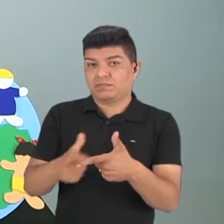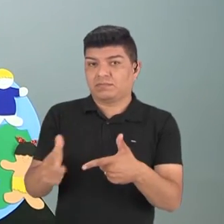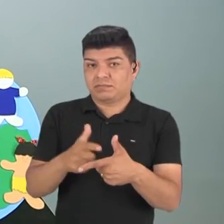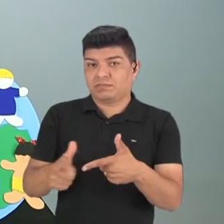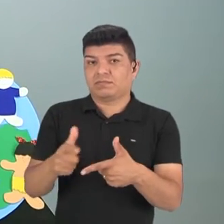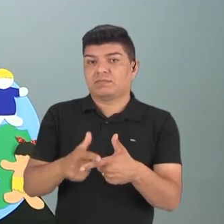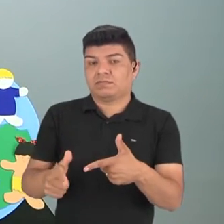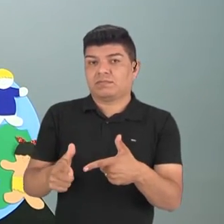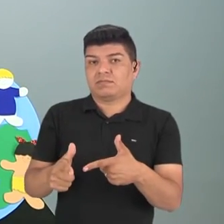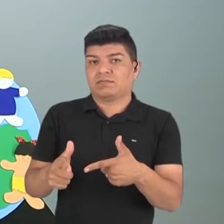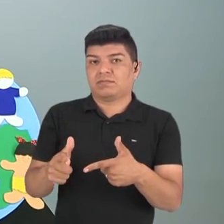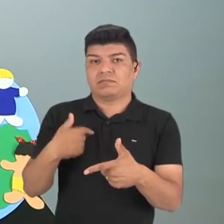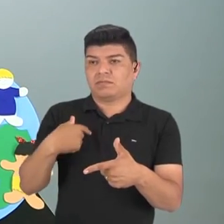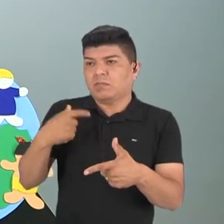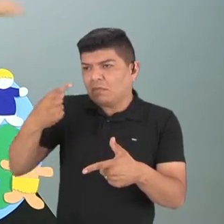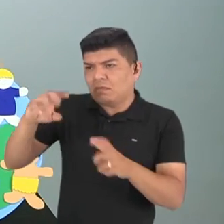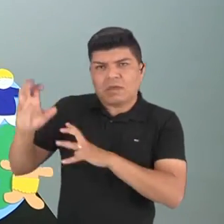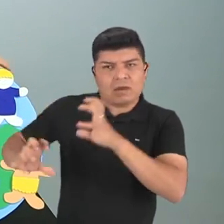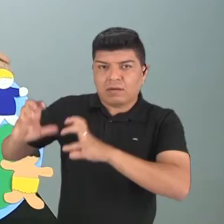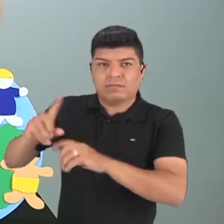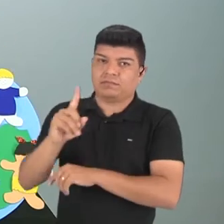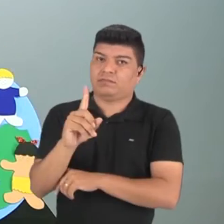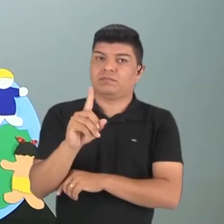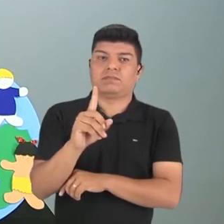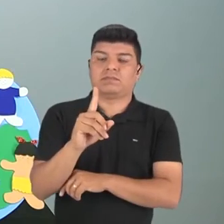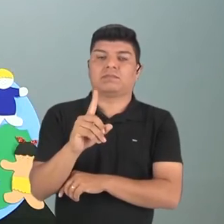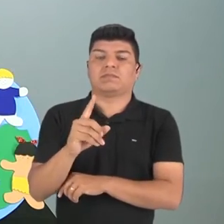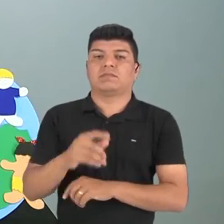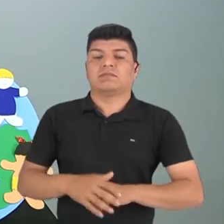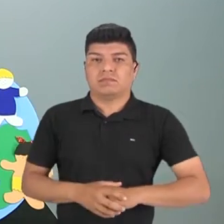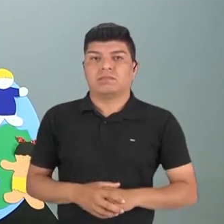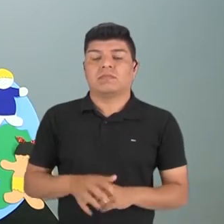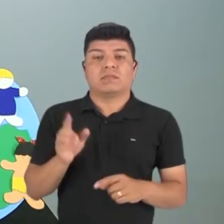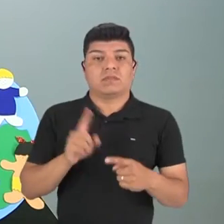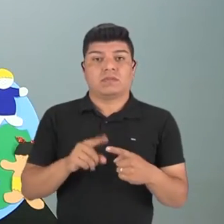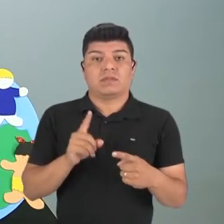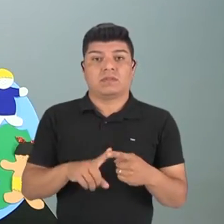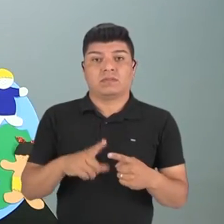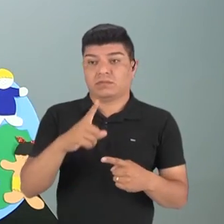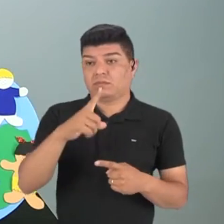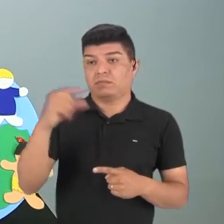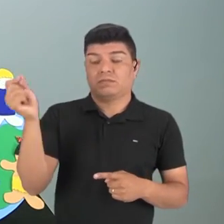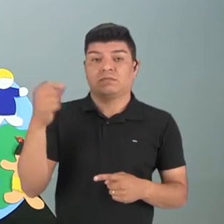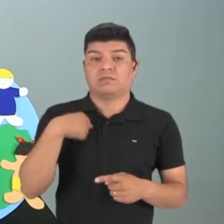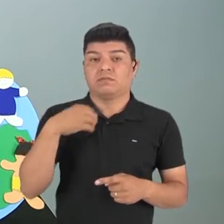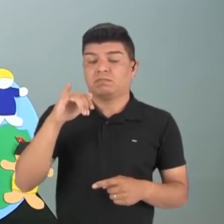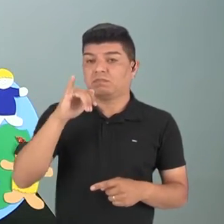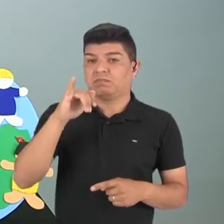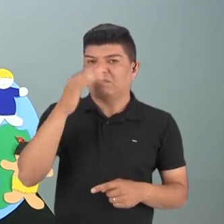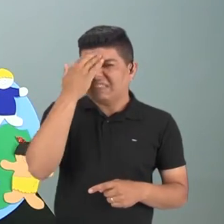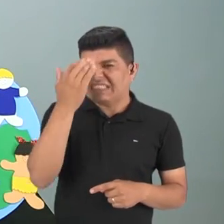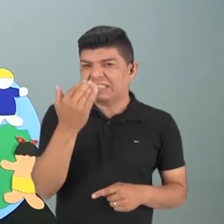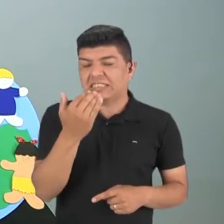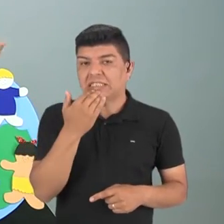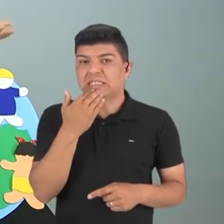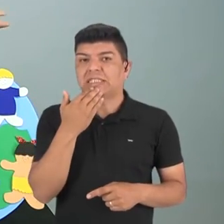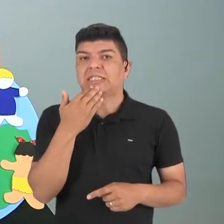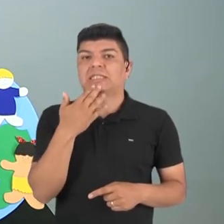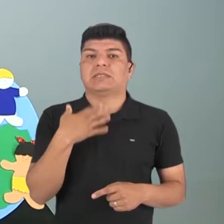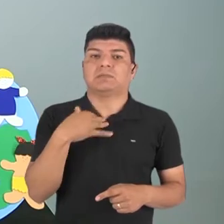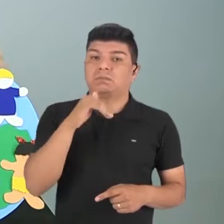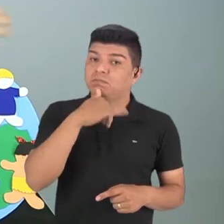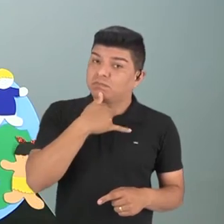vocês e não partir para a briga, não brigar, porque vocês vão sair chateados,